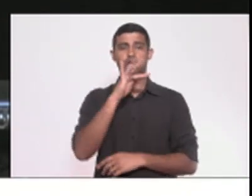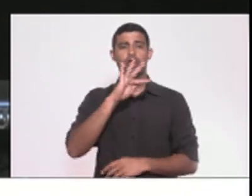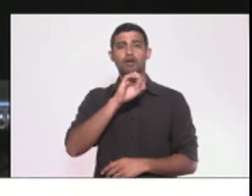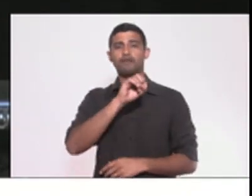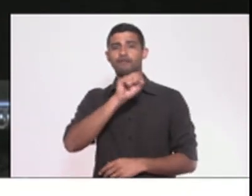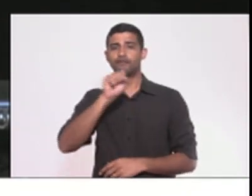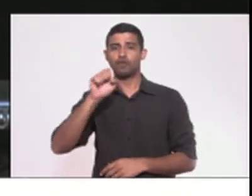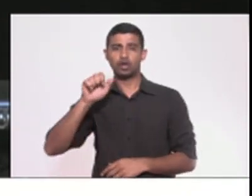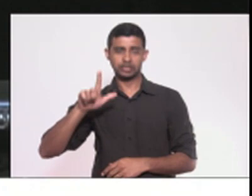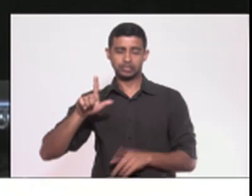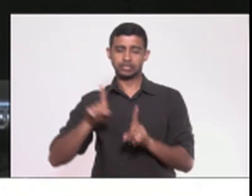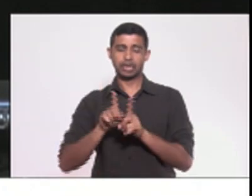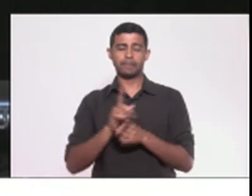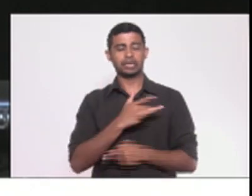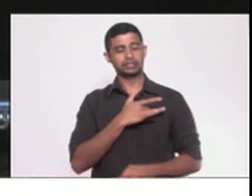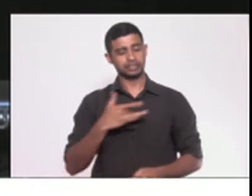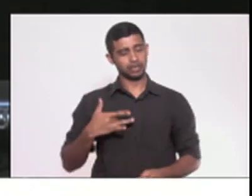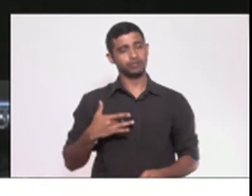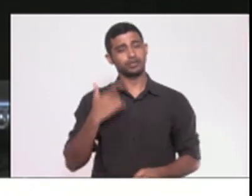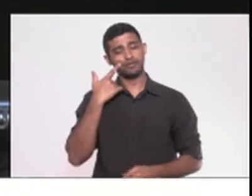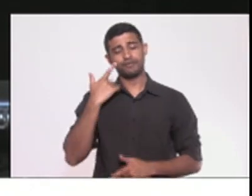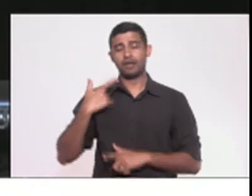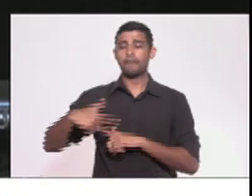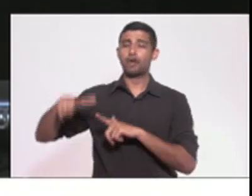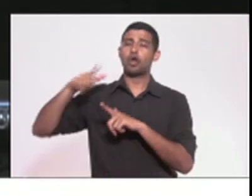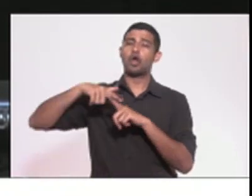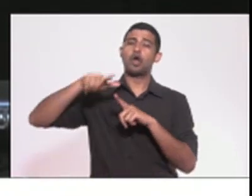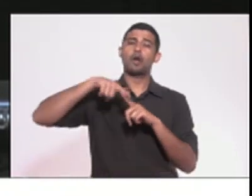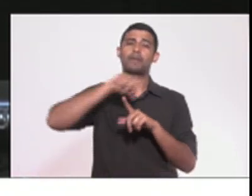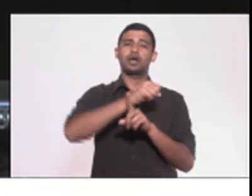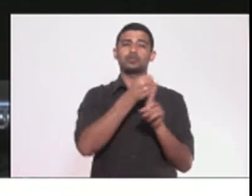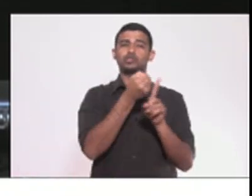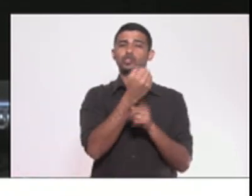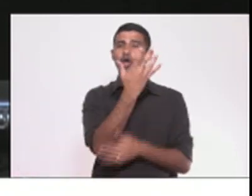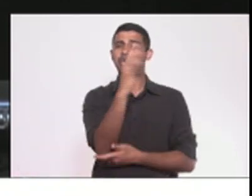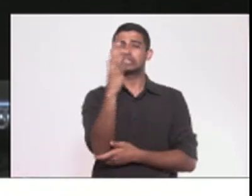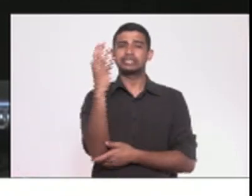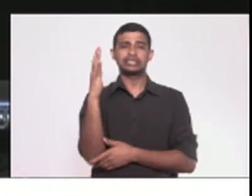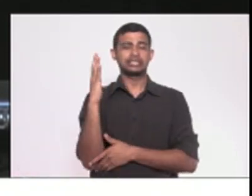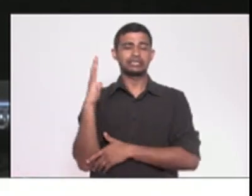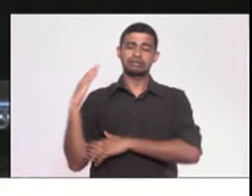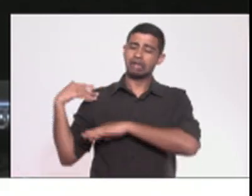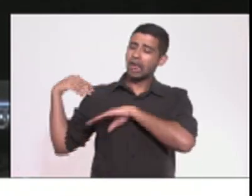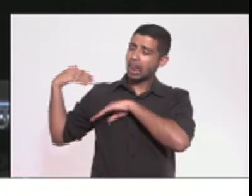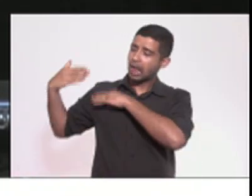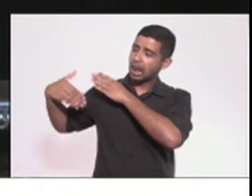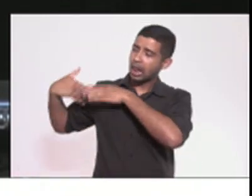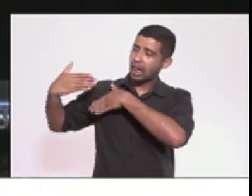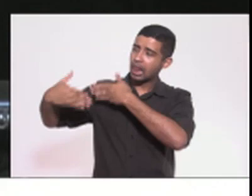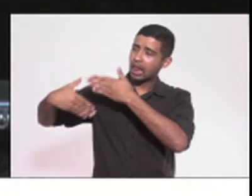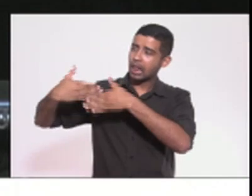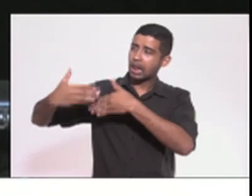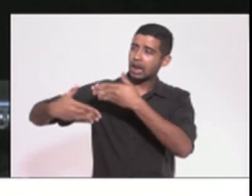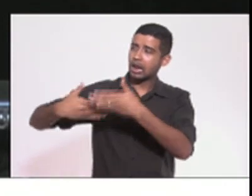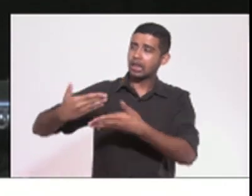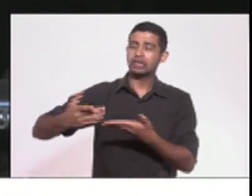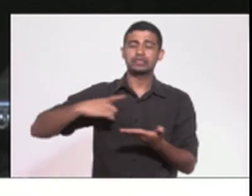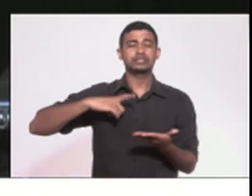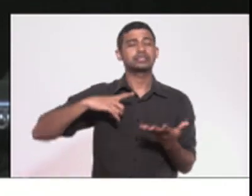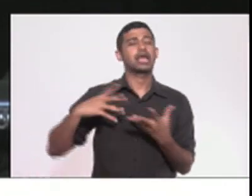e saúde são problemas socioambientais contemporâneos que ofertam uma infinidade